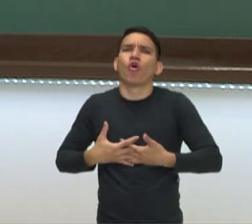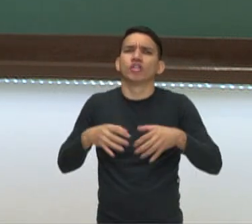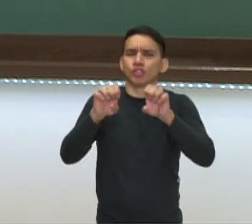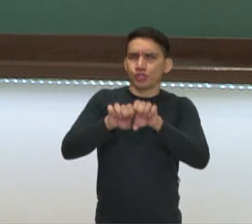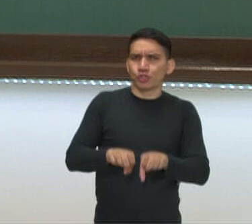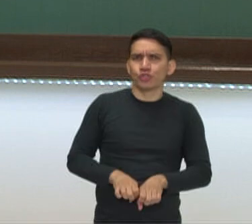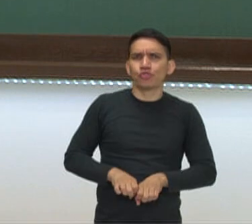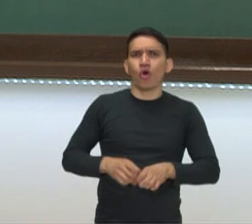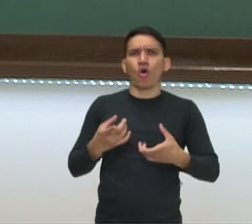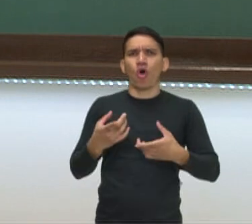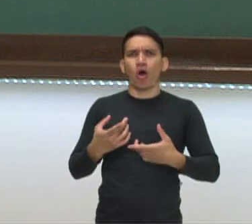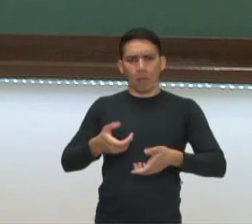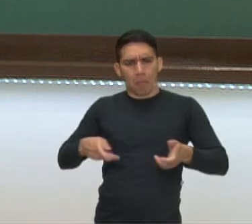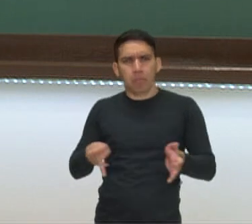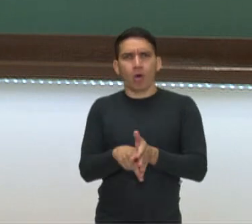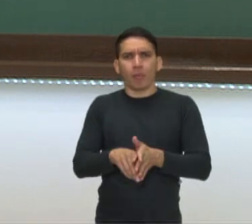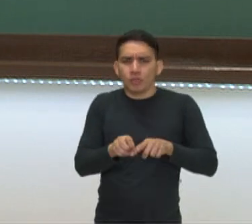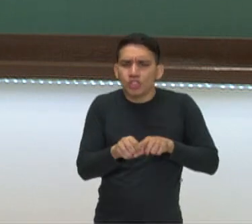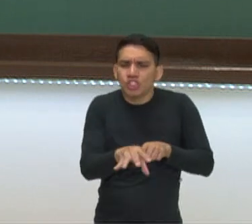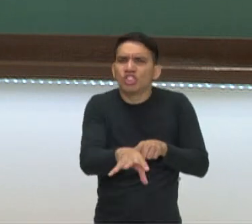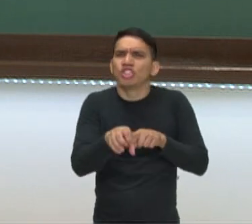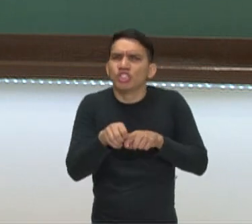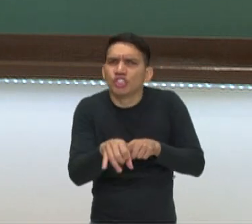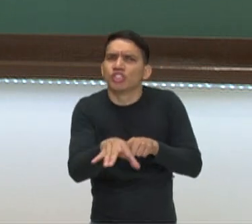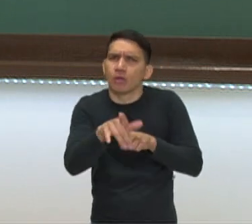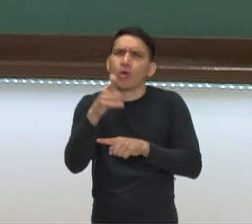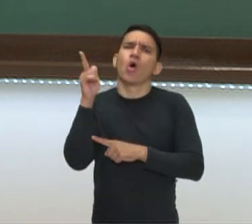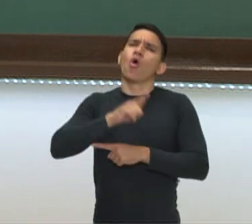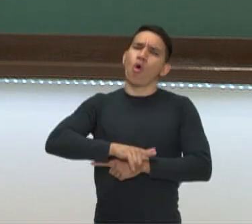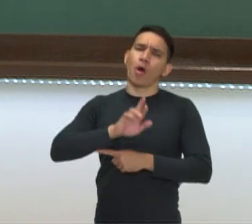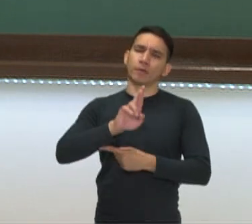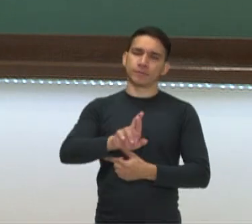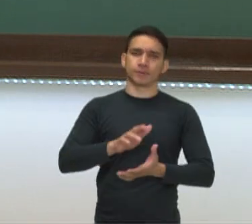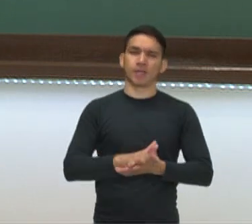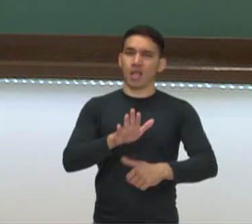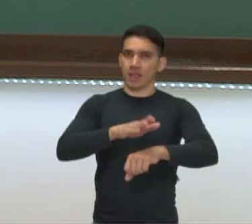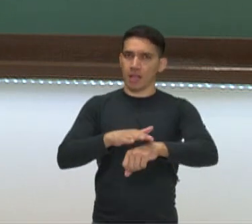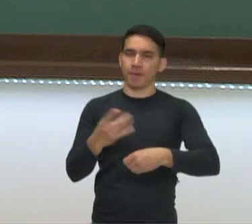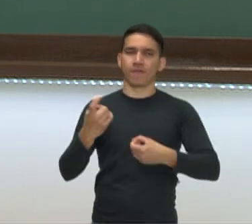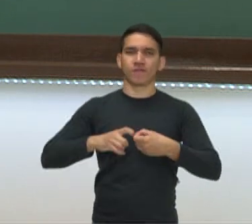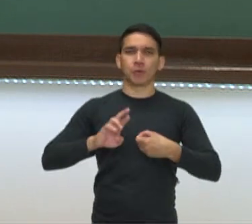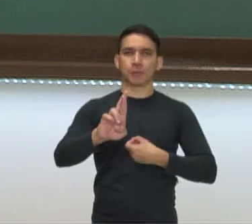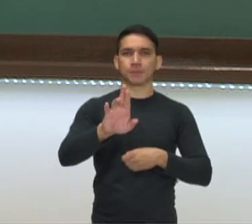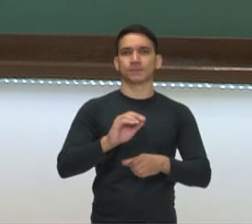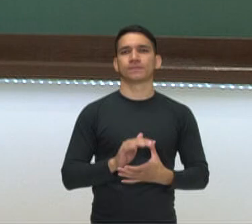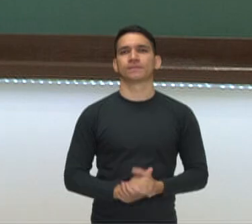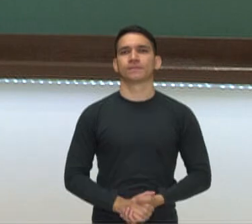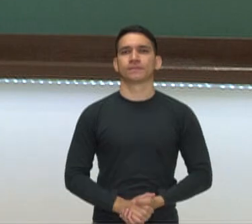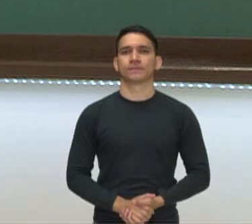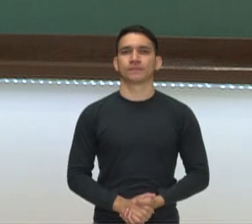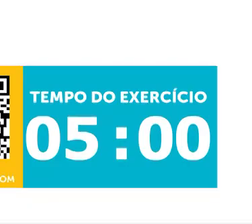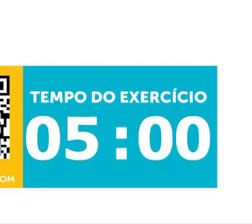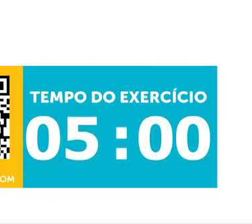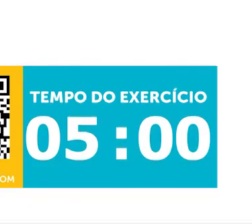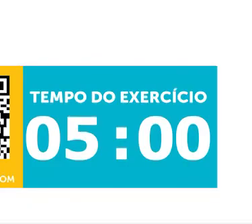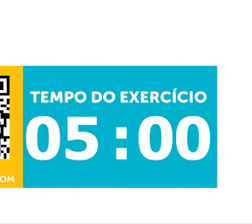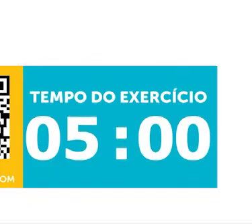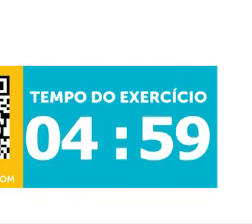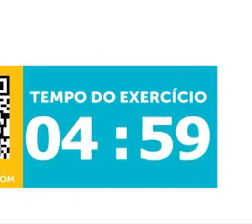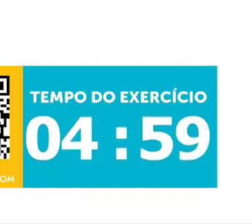e aí você certamente vai conseguir responder. Então, vou te dar um tempinho e já volto para a nossa correção.